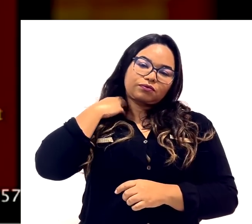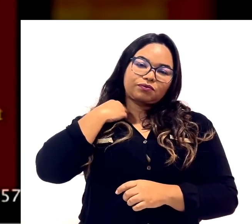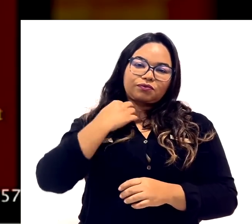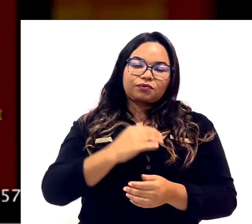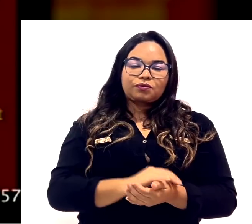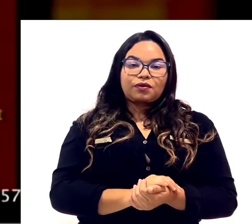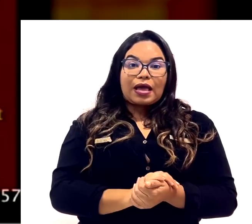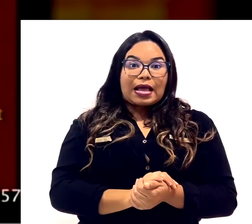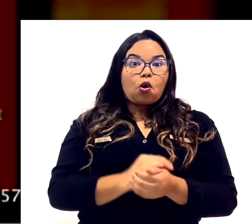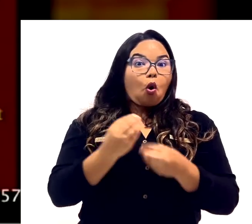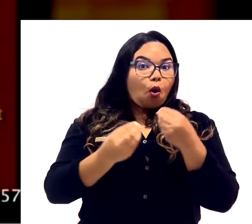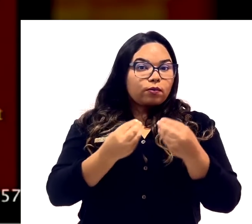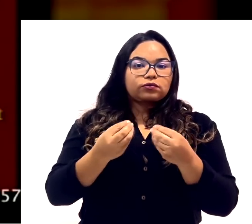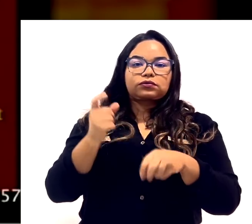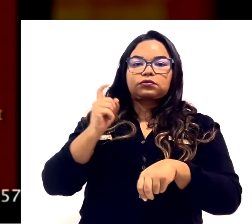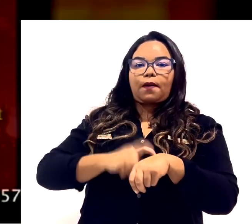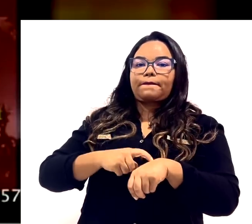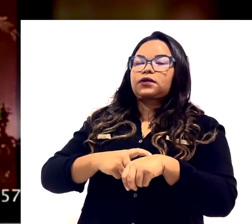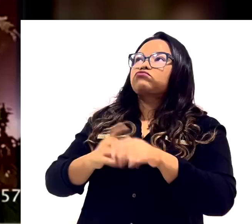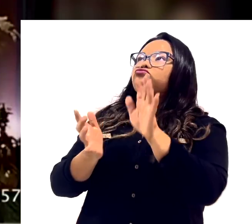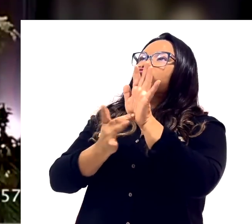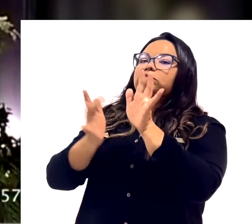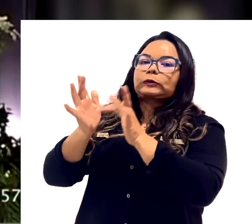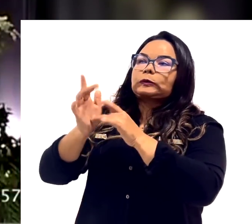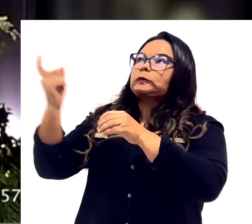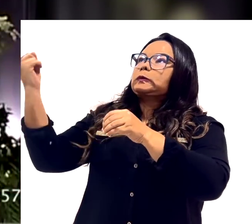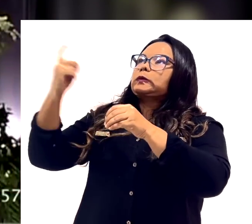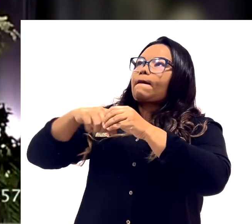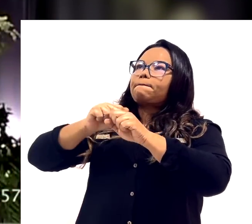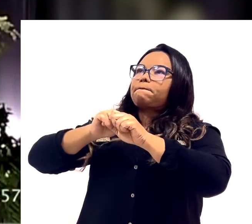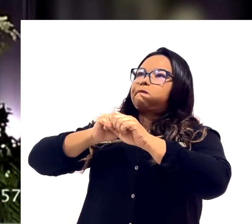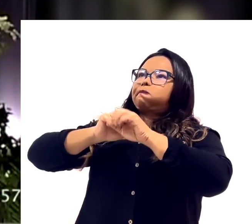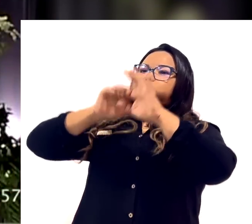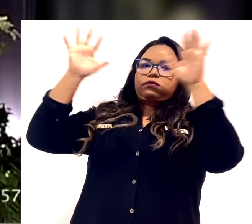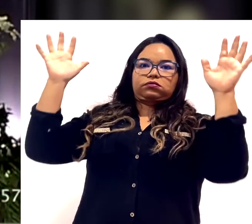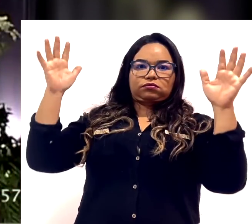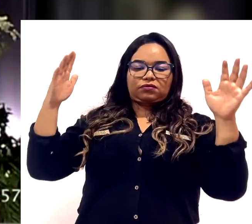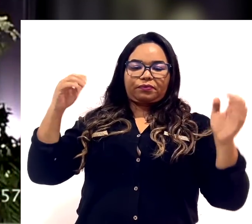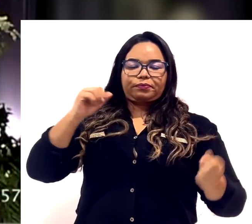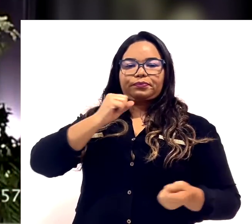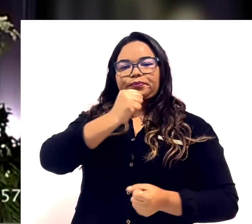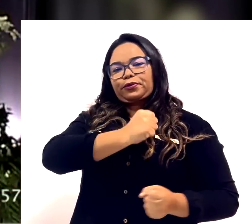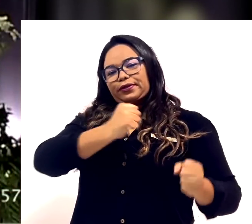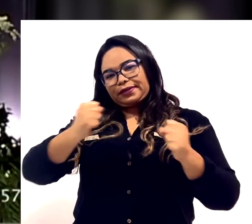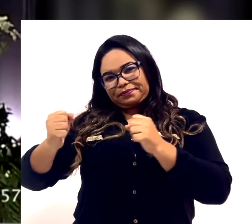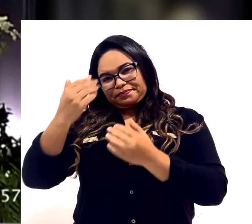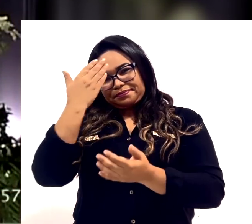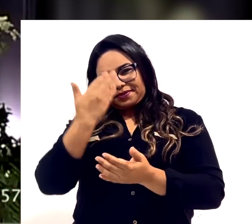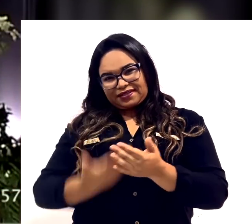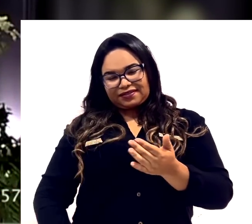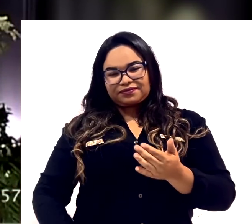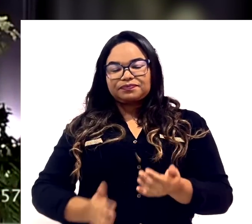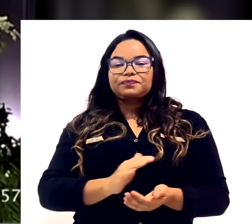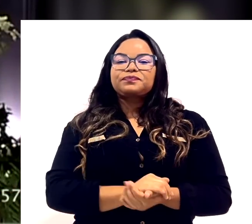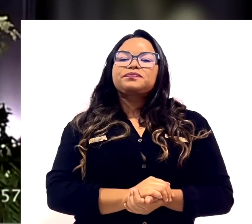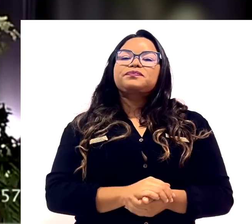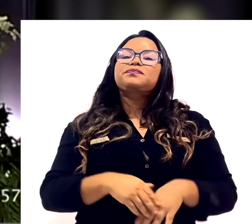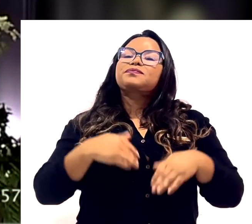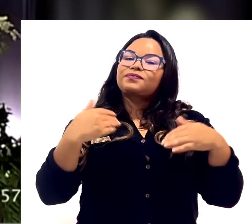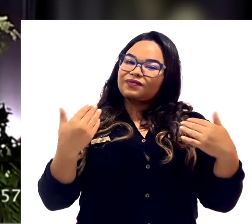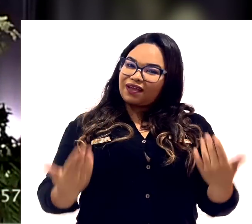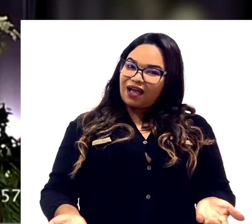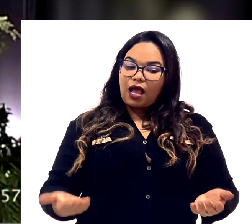será destruído pelo esplendor da vinda do Filho do Senhor. Portanto, nenhum poder